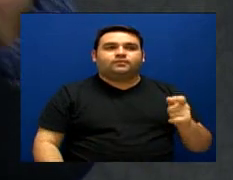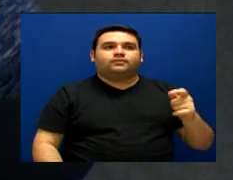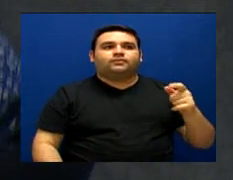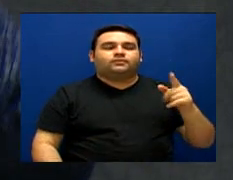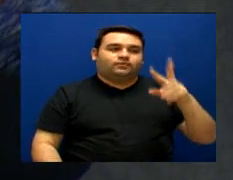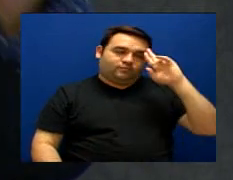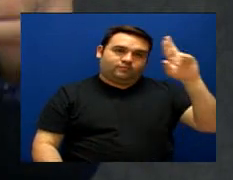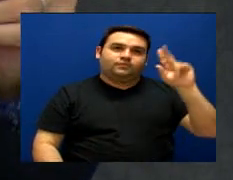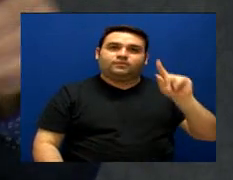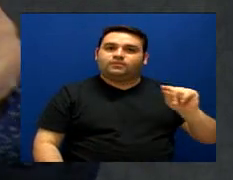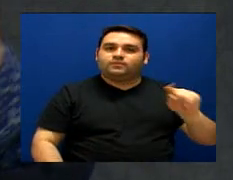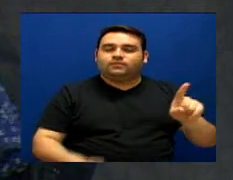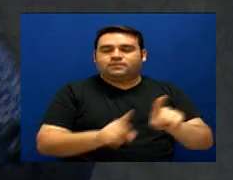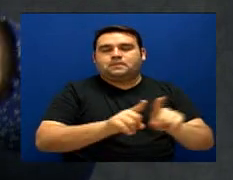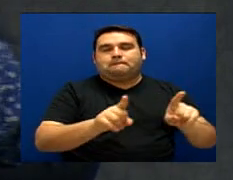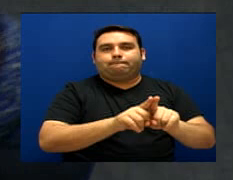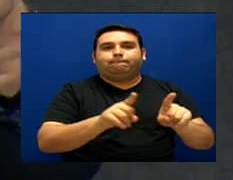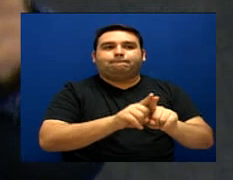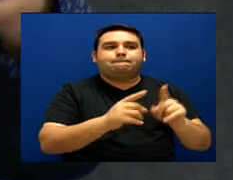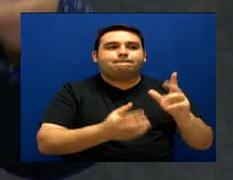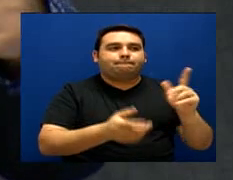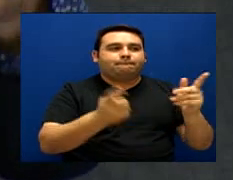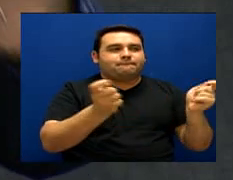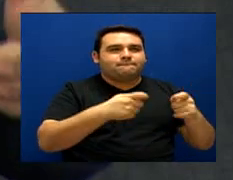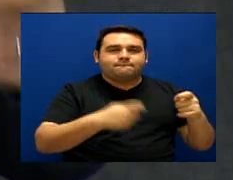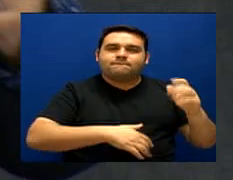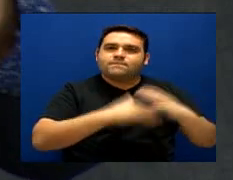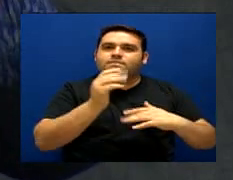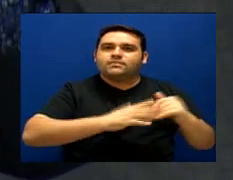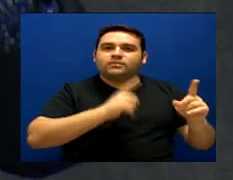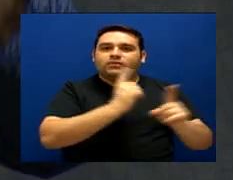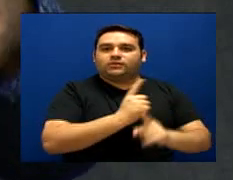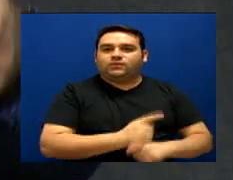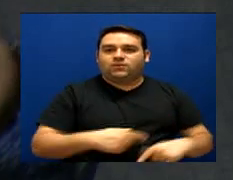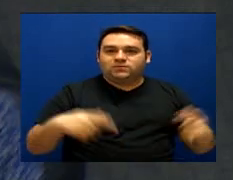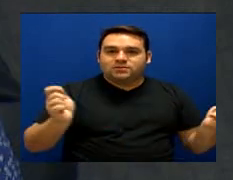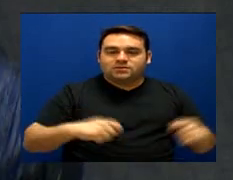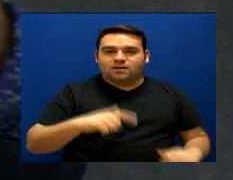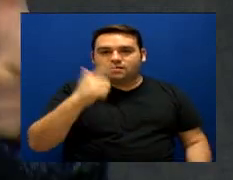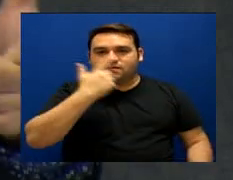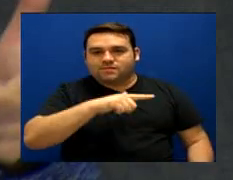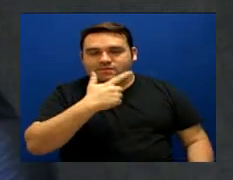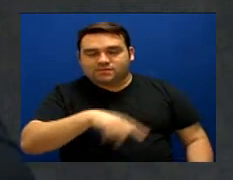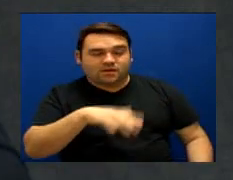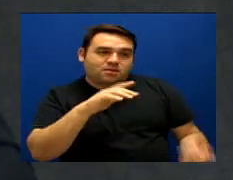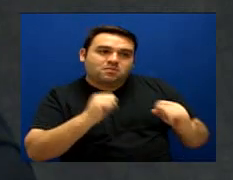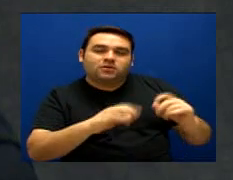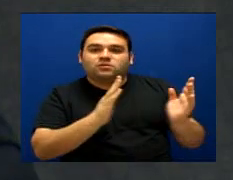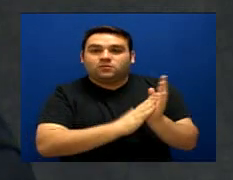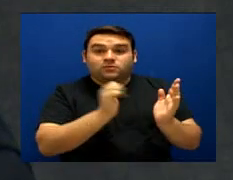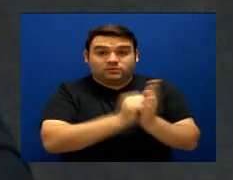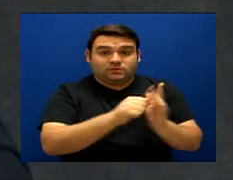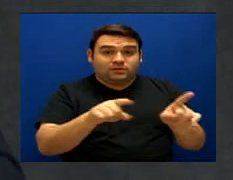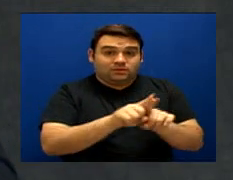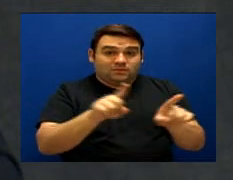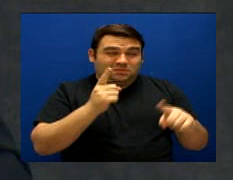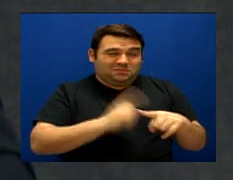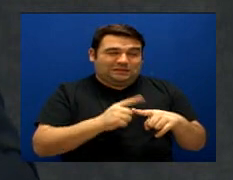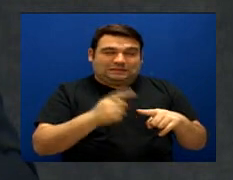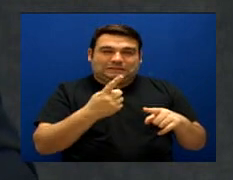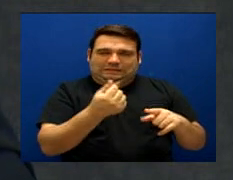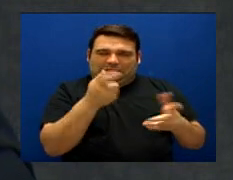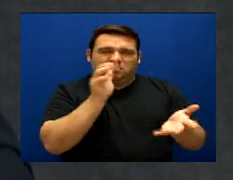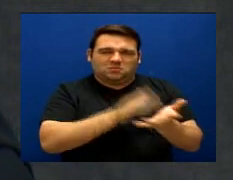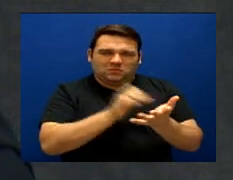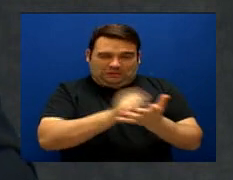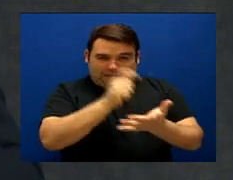o proprietário e, dessa forma, criar algum instrumento que pudesse, inclusive, multar, né? Porque daí pegar no bolso